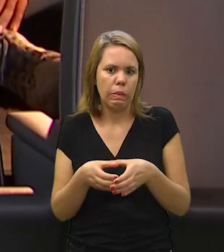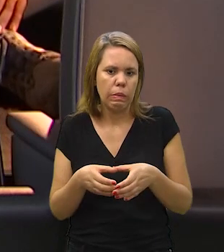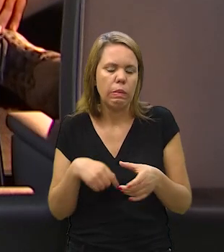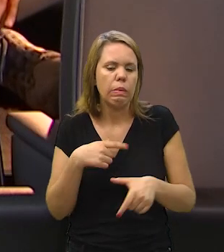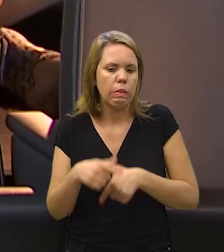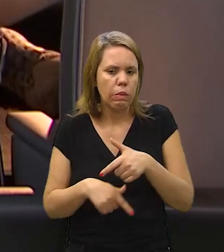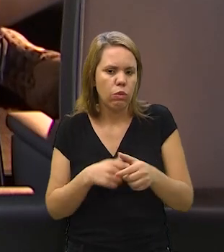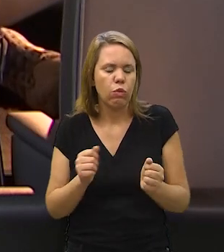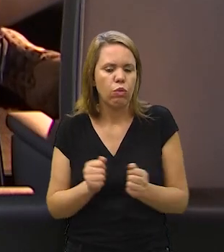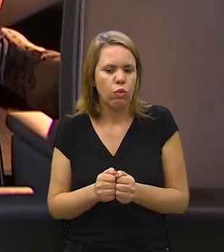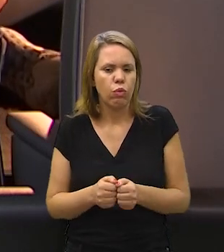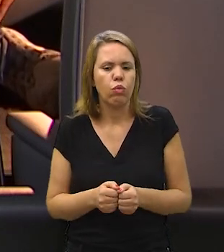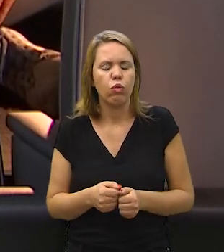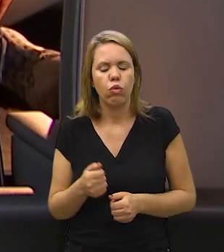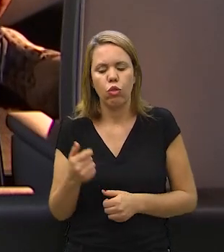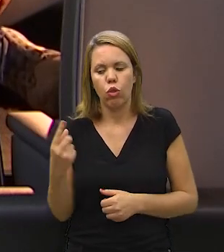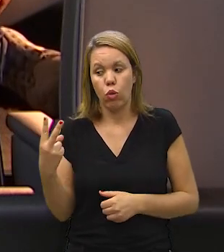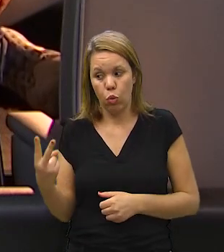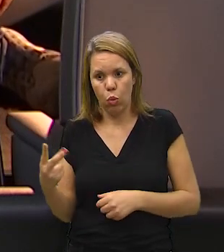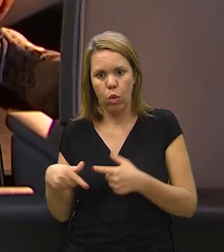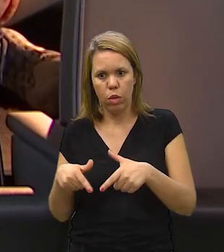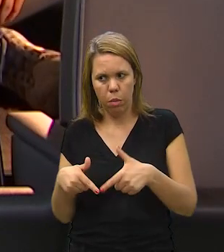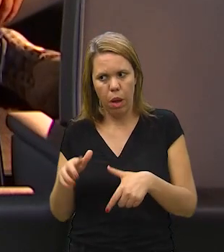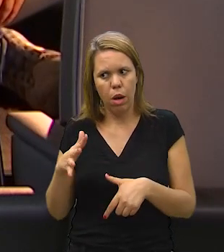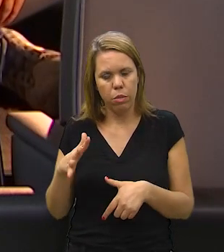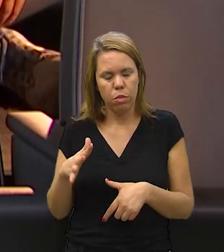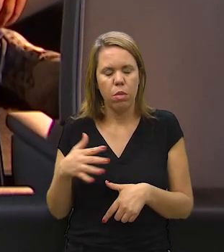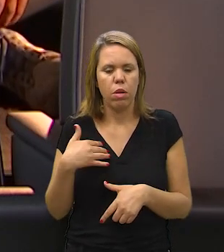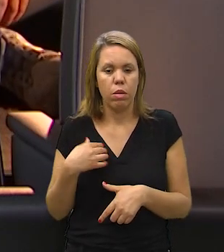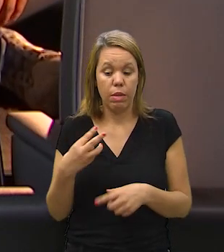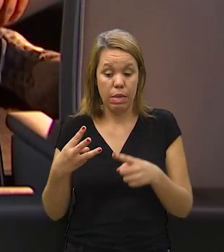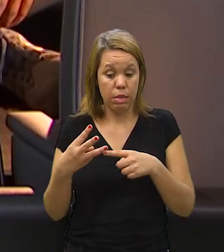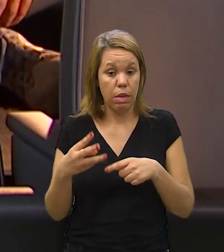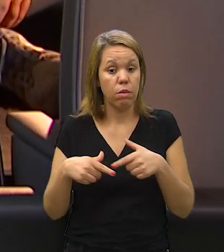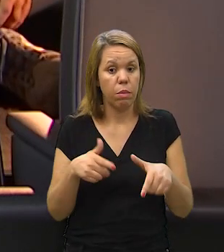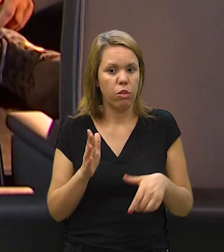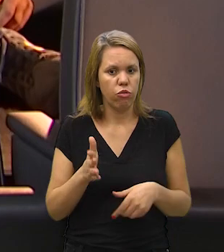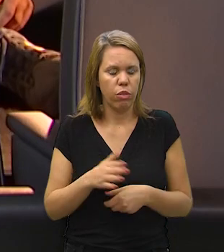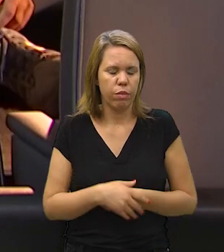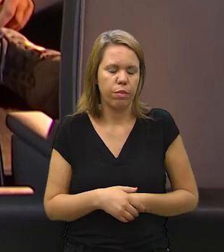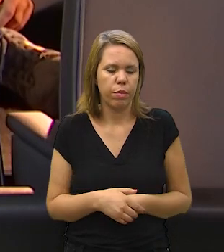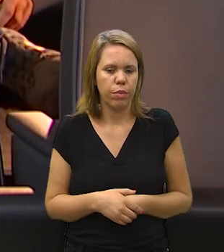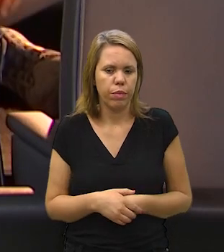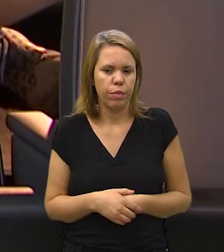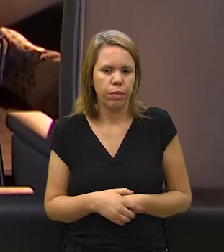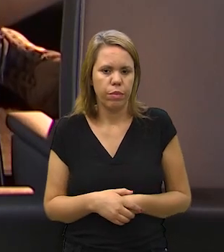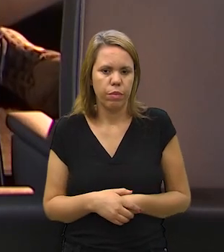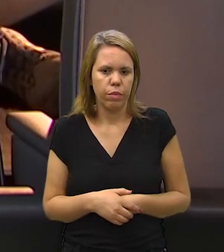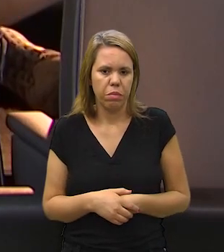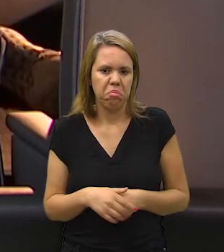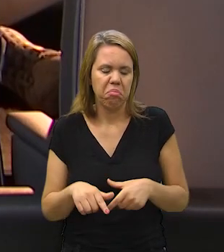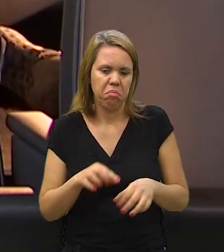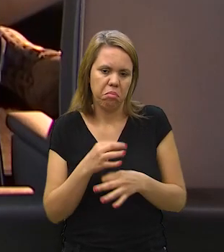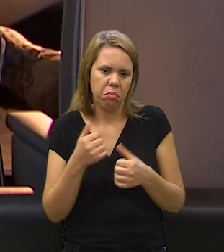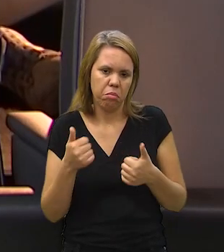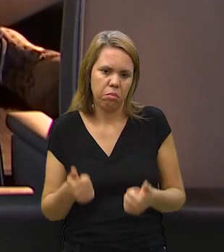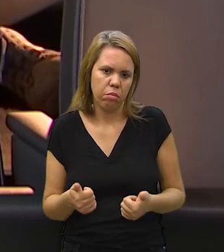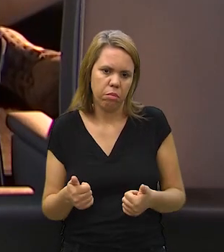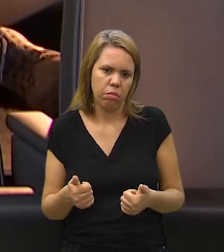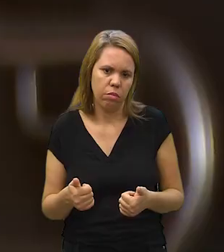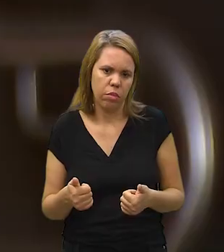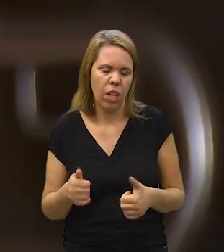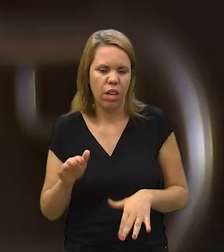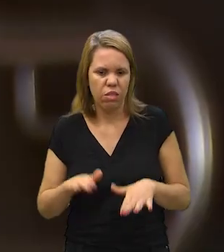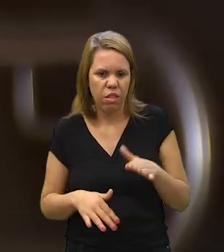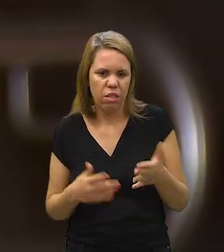né, é uma equipe que a gente está trabalhando junto já faz uns 2 trabalhos, mais ou menos, né, estamos indo pro 3º. Então a gente já trabalha muito bem. Assim, a